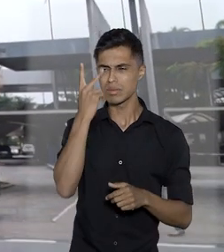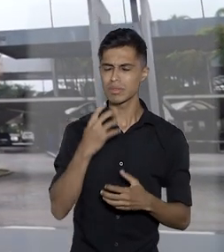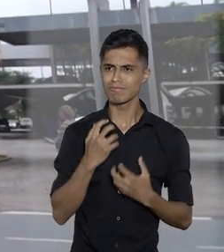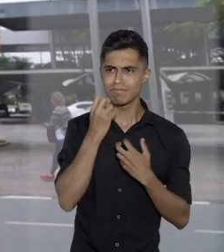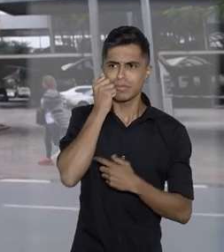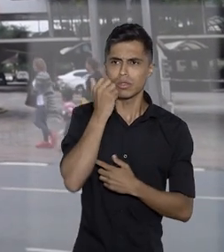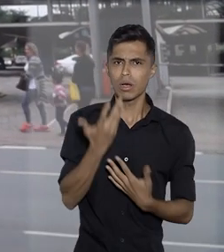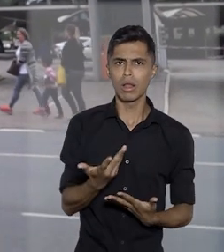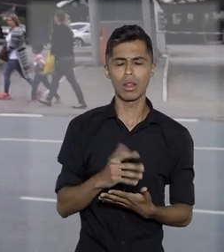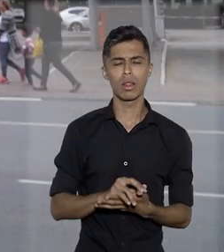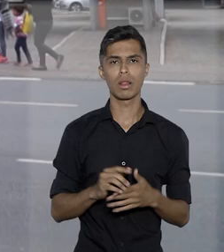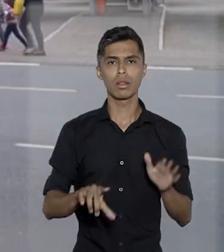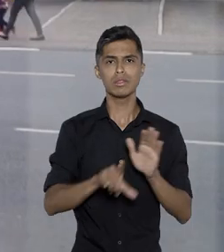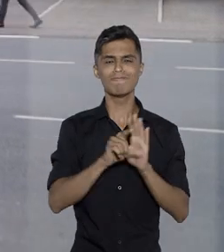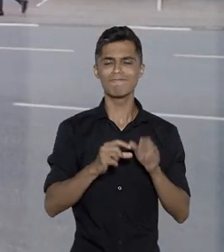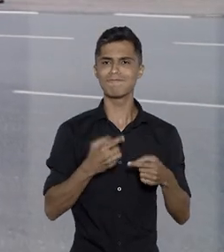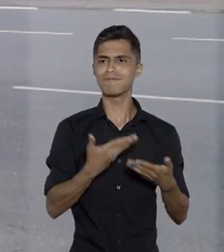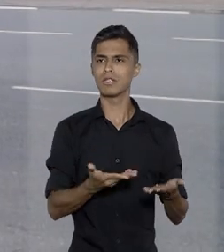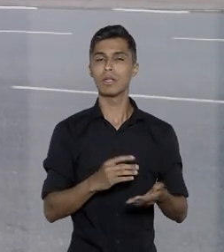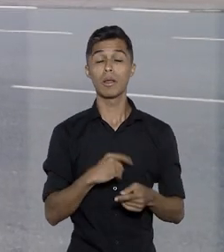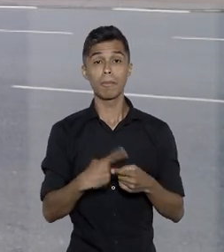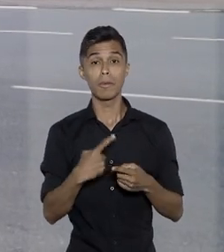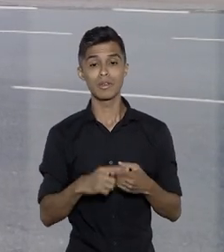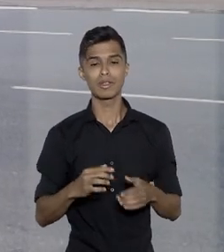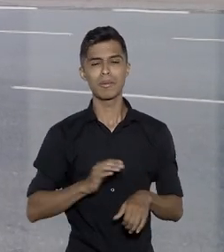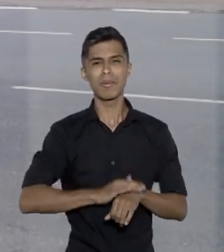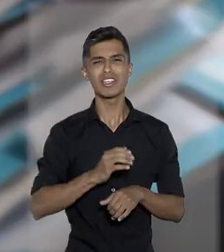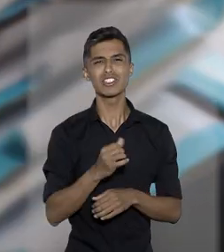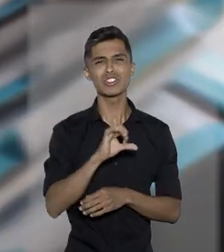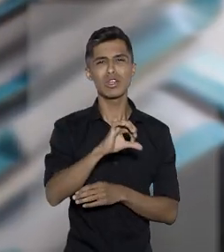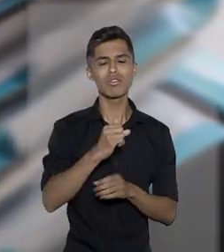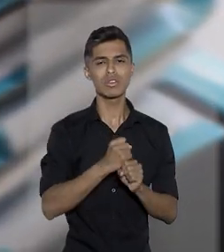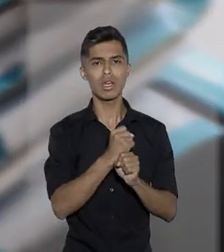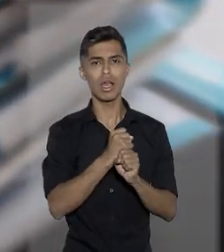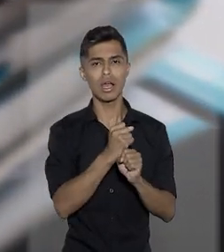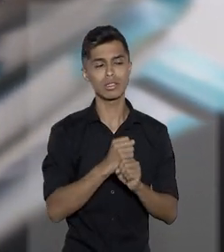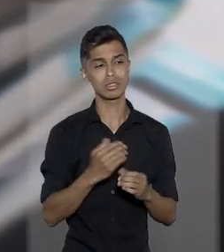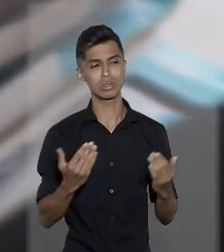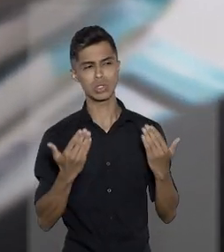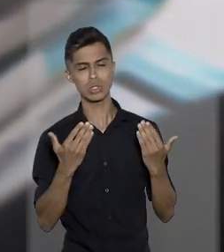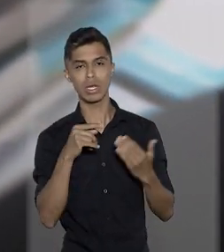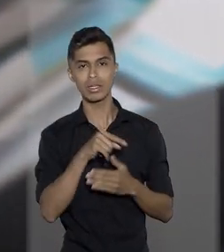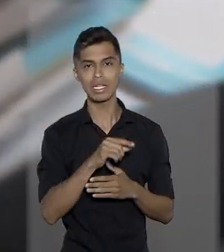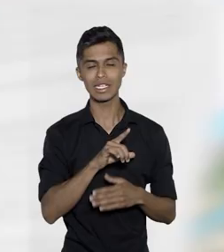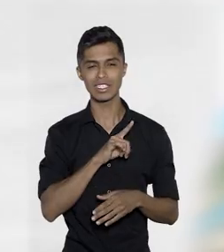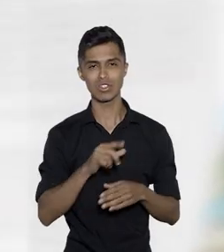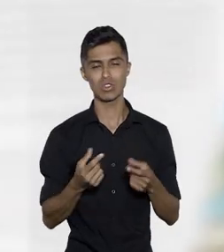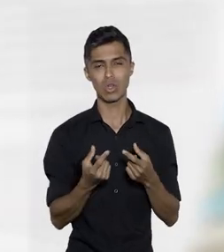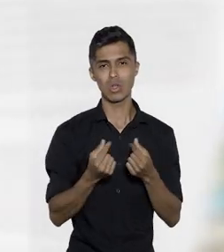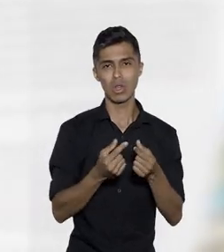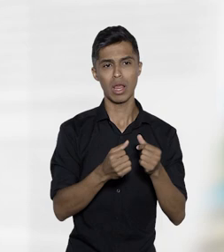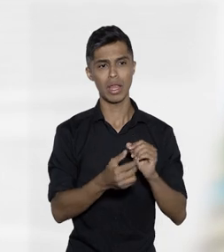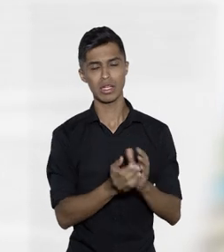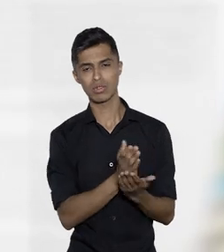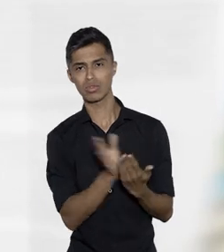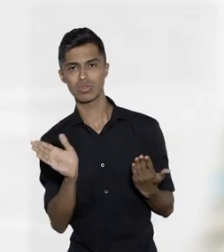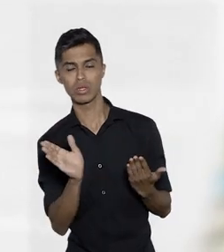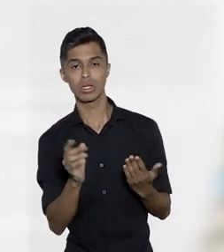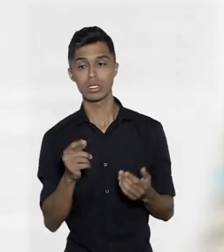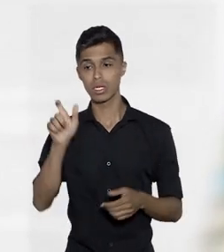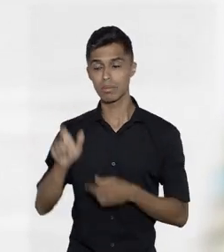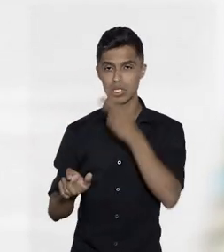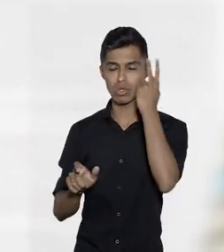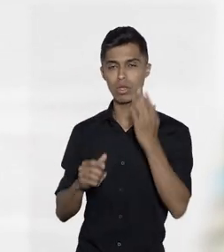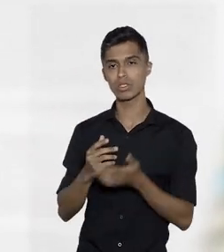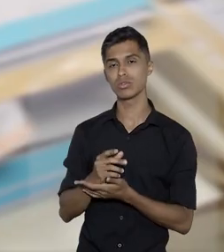constrangimento é legal por conviver durante mais de 9 anos com a condição de suspeito de desviar valores de uma cliente idosa de